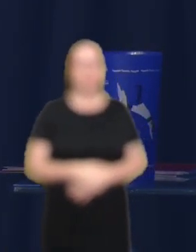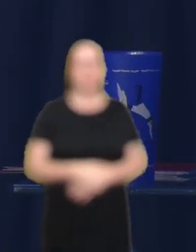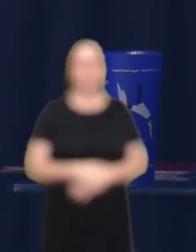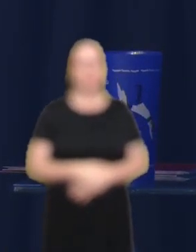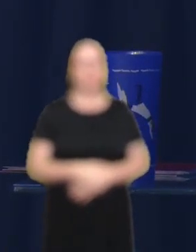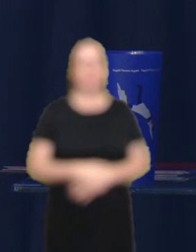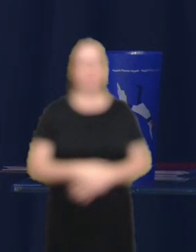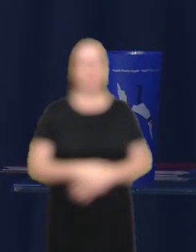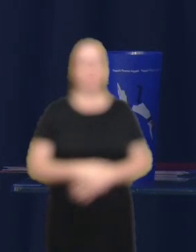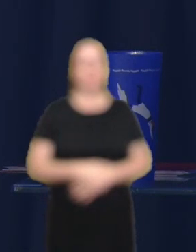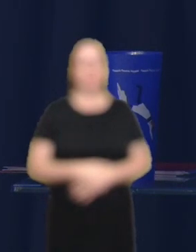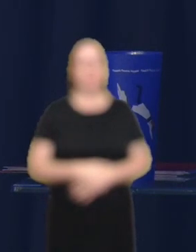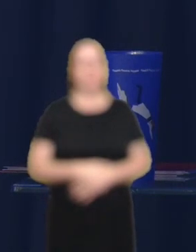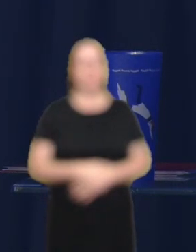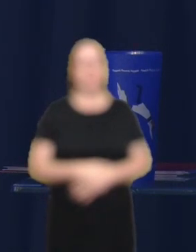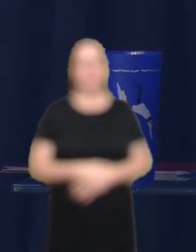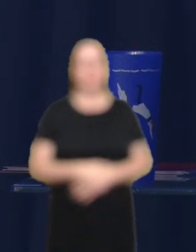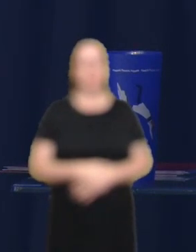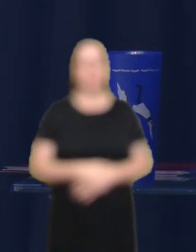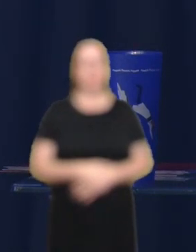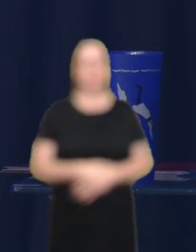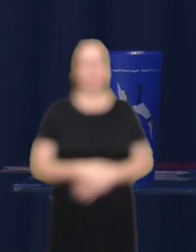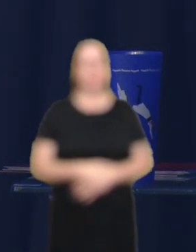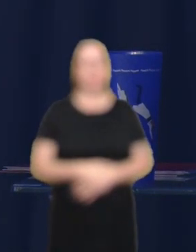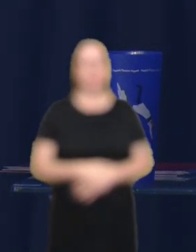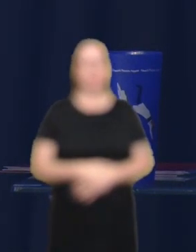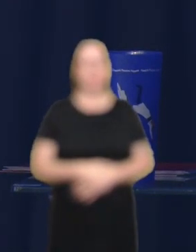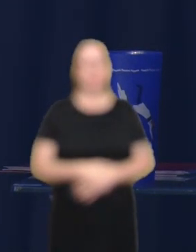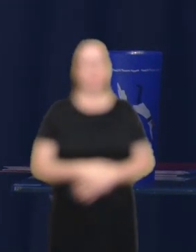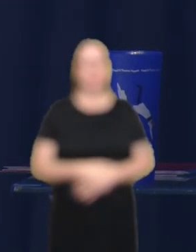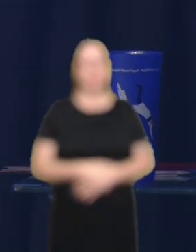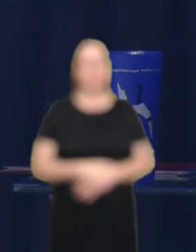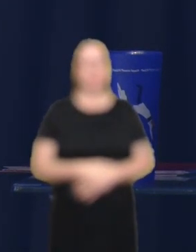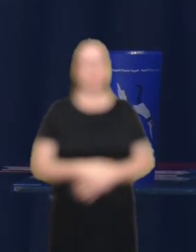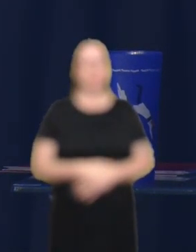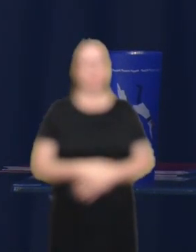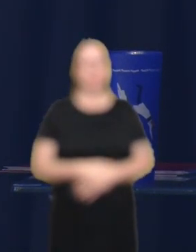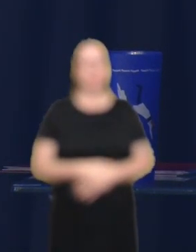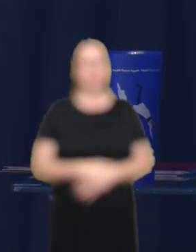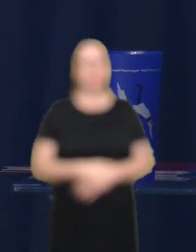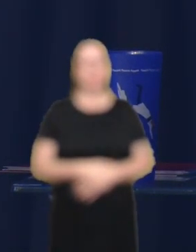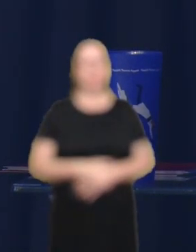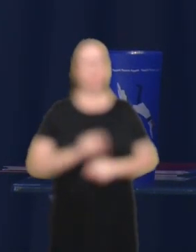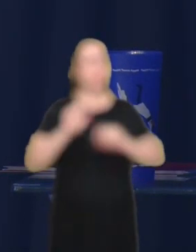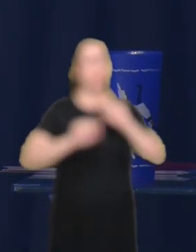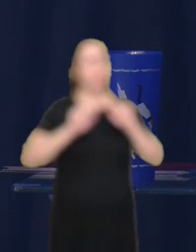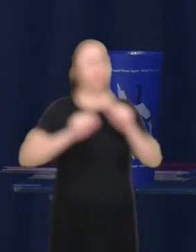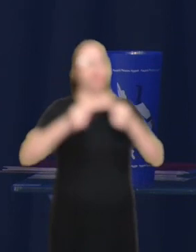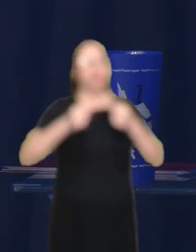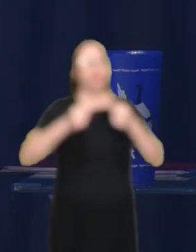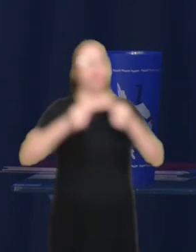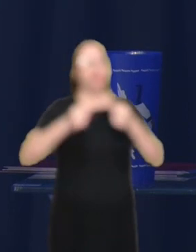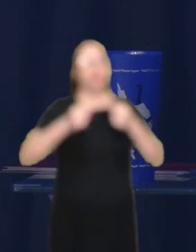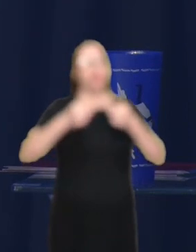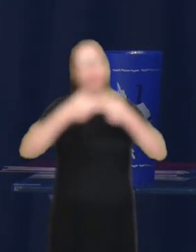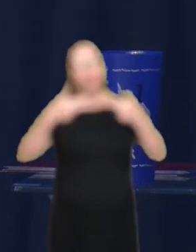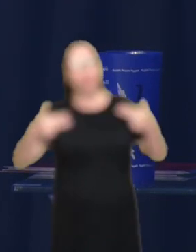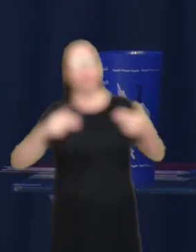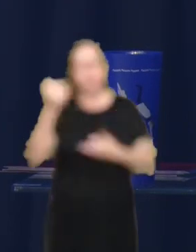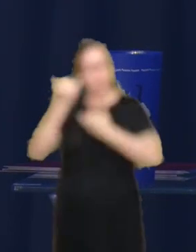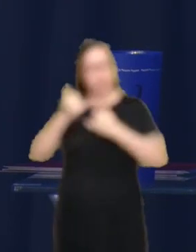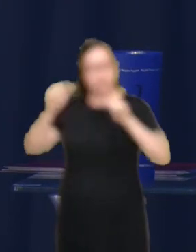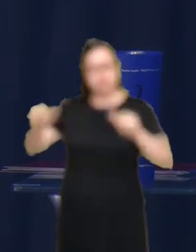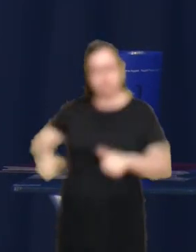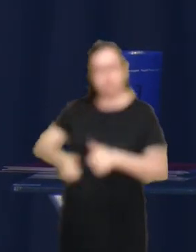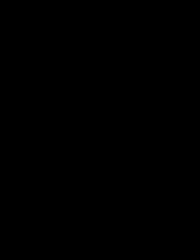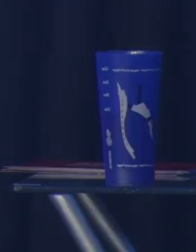muita autorresponsabilidade, né? Falar, ok, tem todo esse mundo da internet, mas eu posso fazer melhores escolhas,